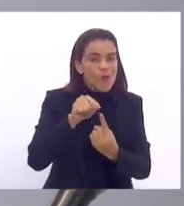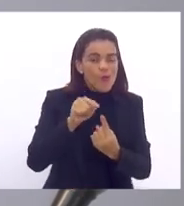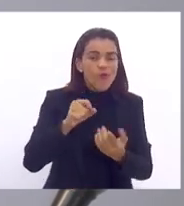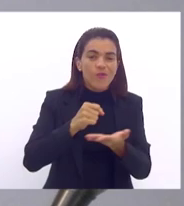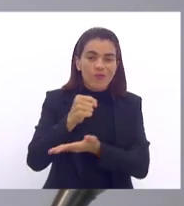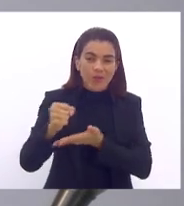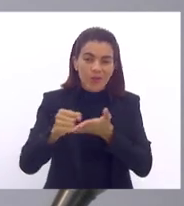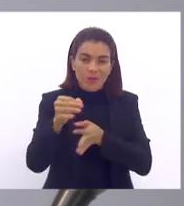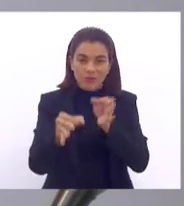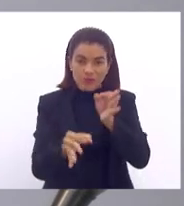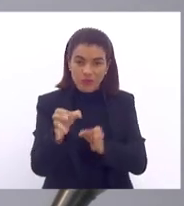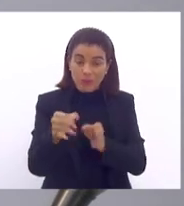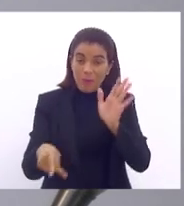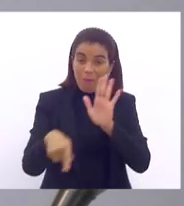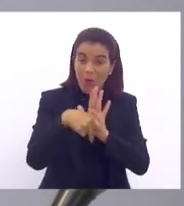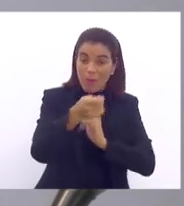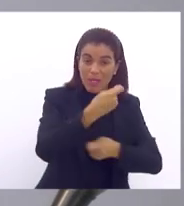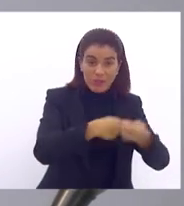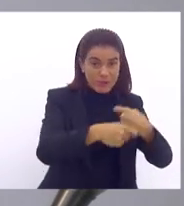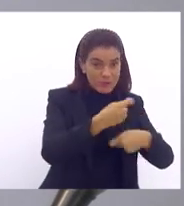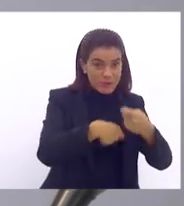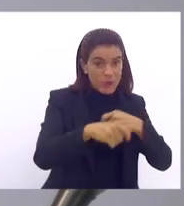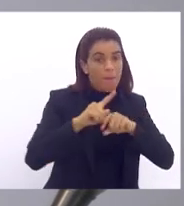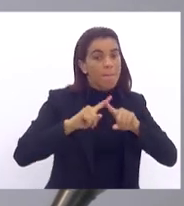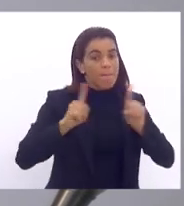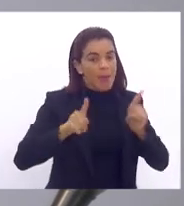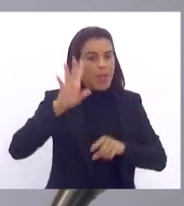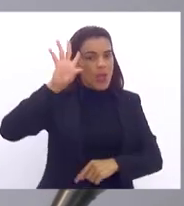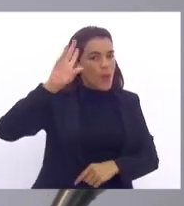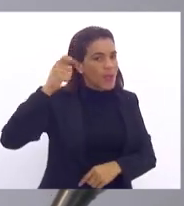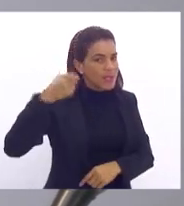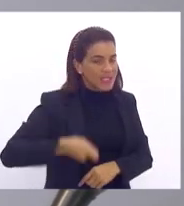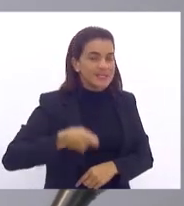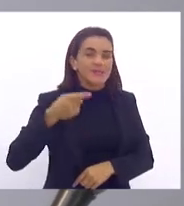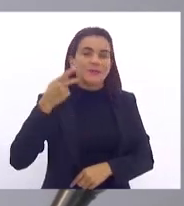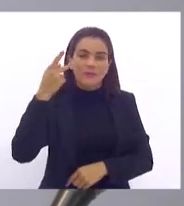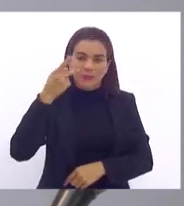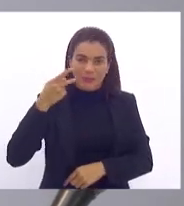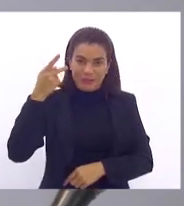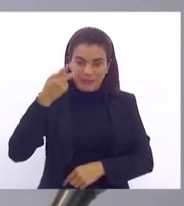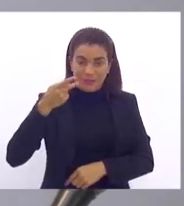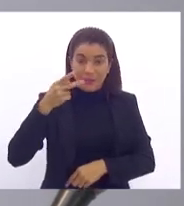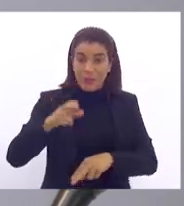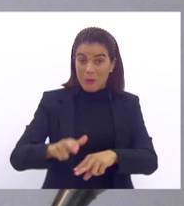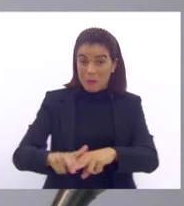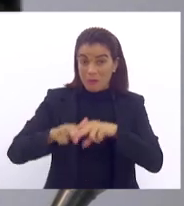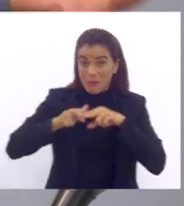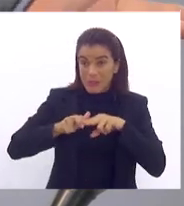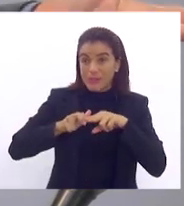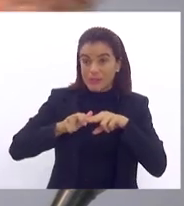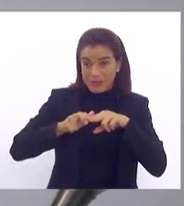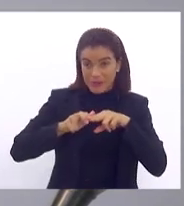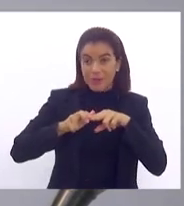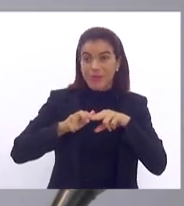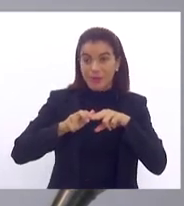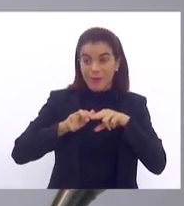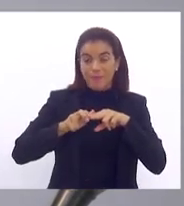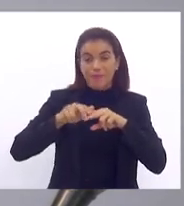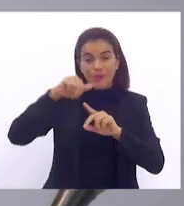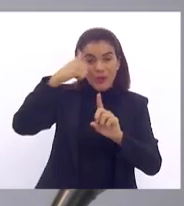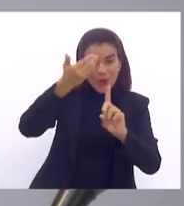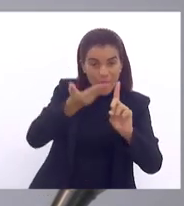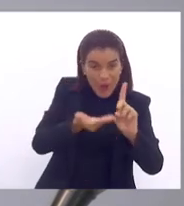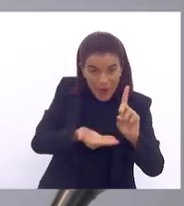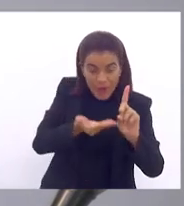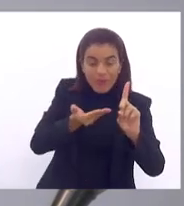jurídico administrativo Mas é uma decisão política tanto é em homenagem ao